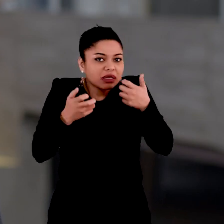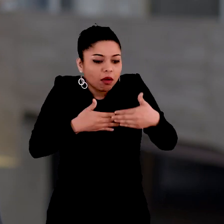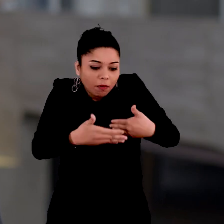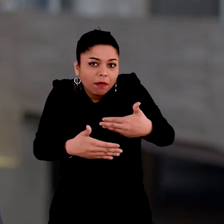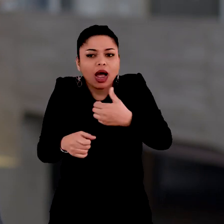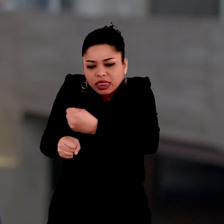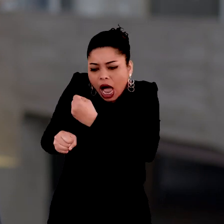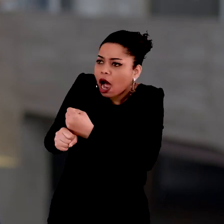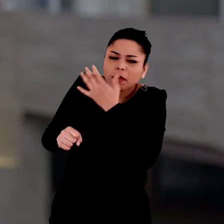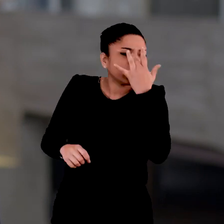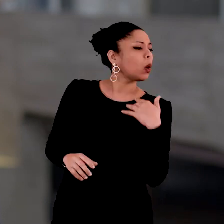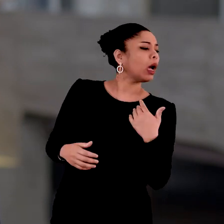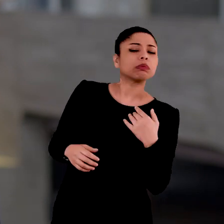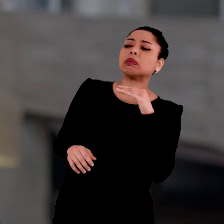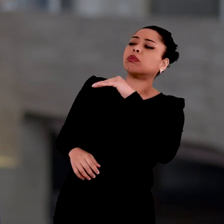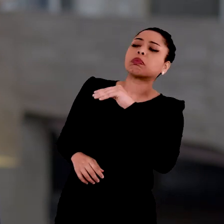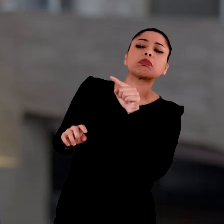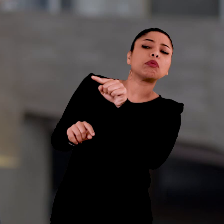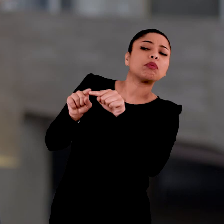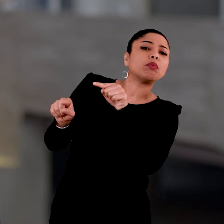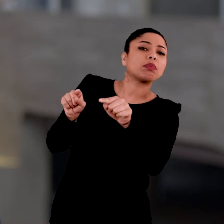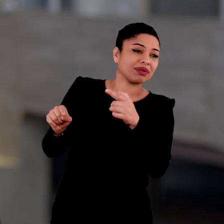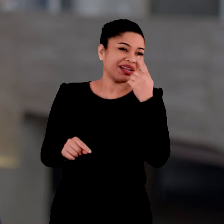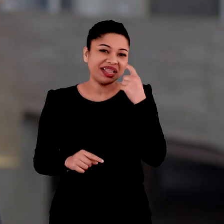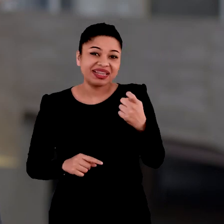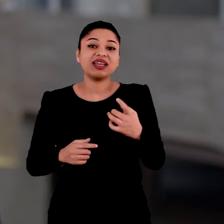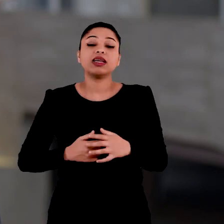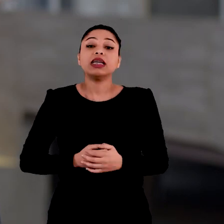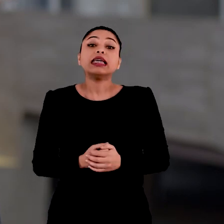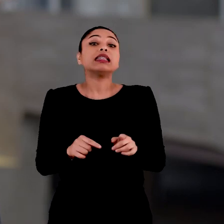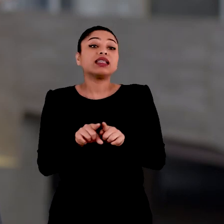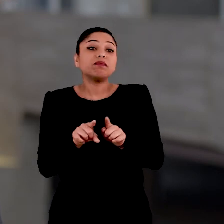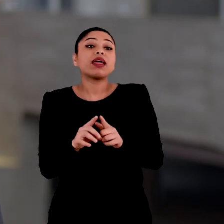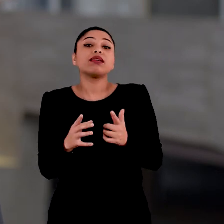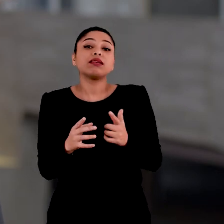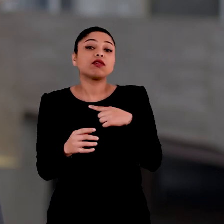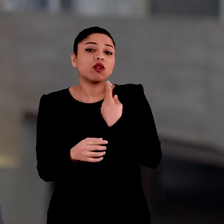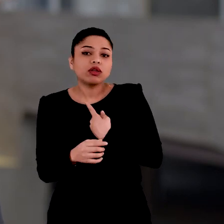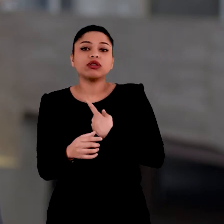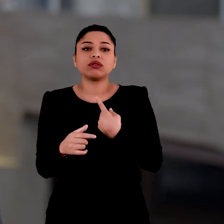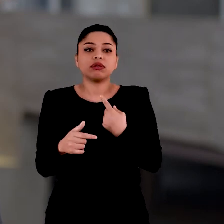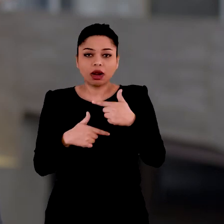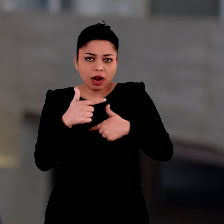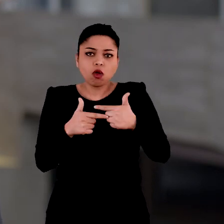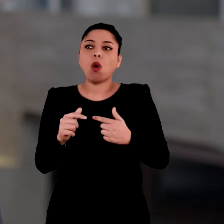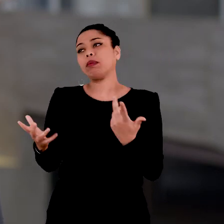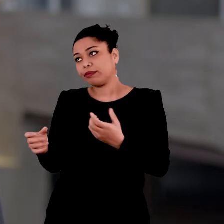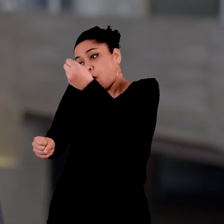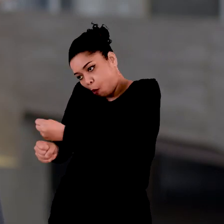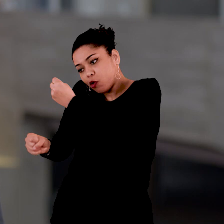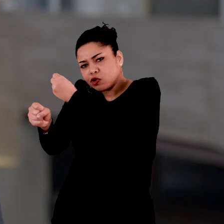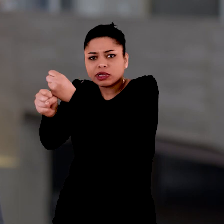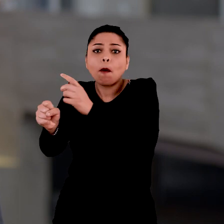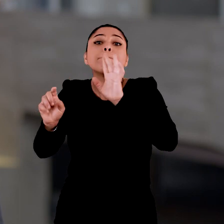mais do que comumente é empregado no mercado habitacional de habitações, que a gente sabe que realmente há um déficit muito grande.